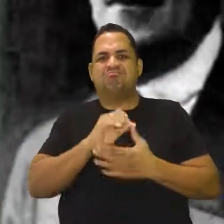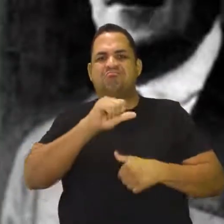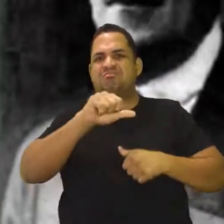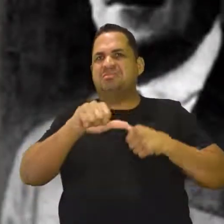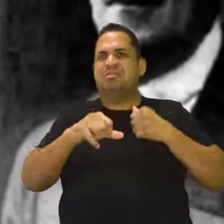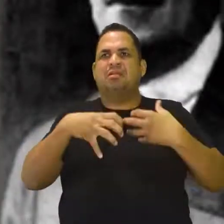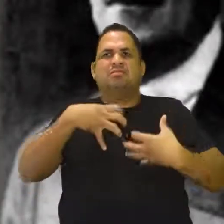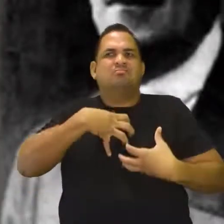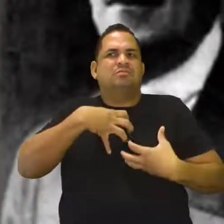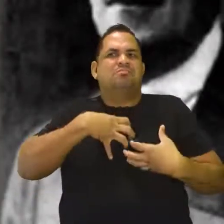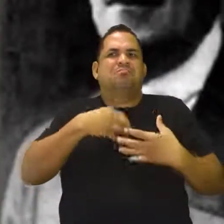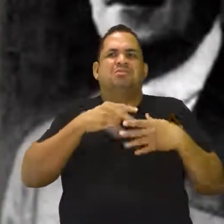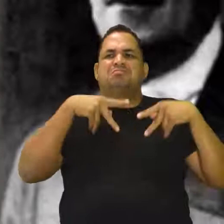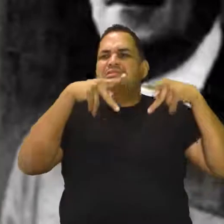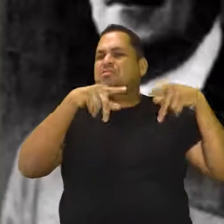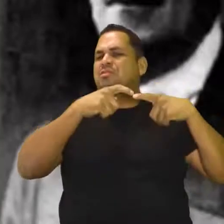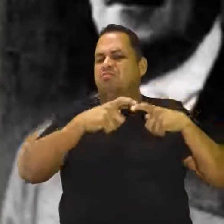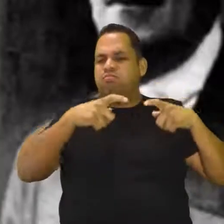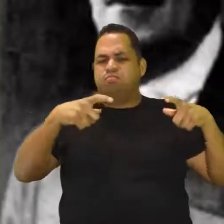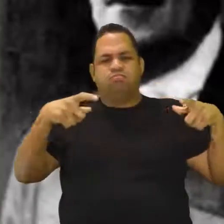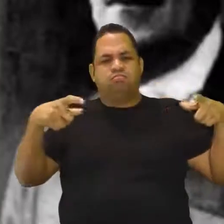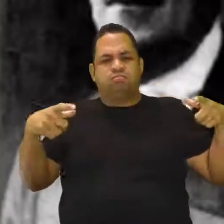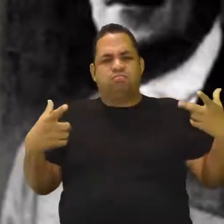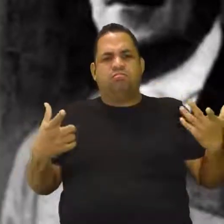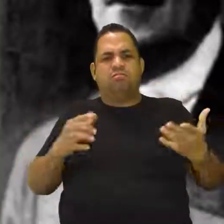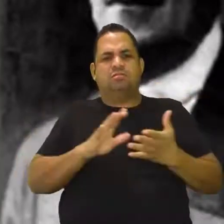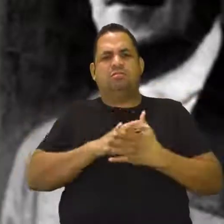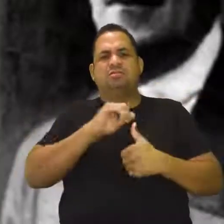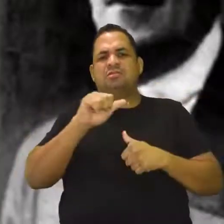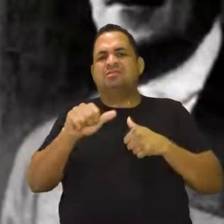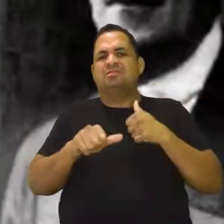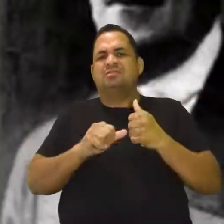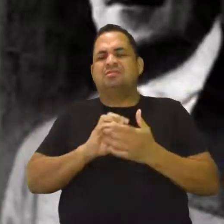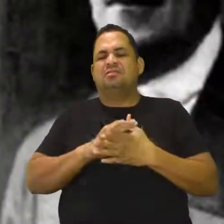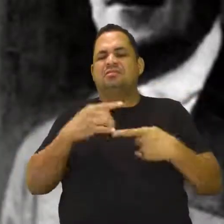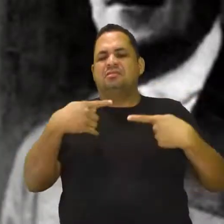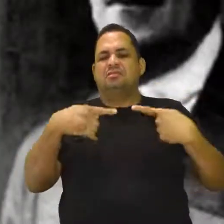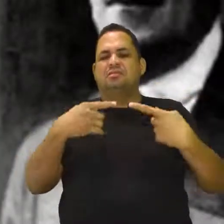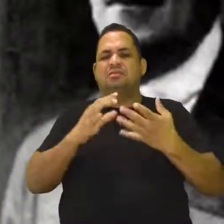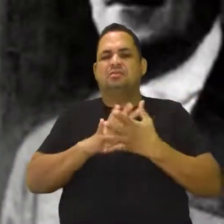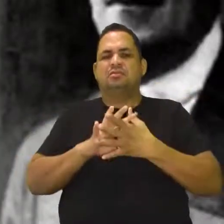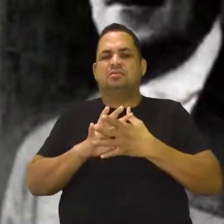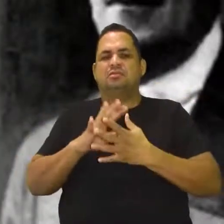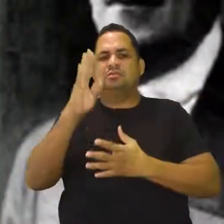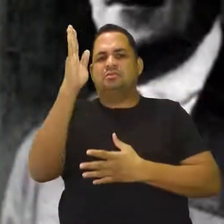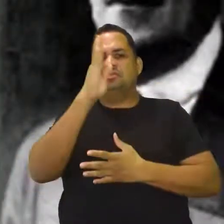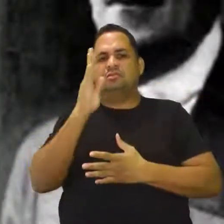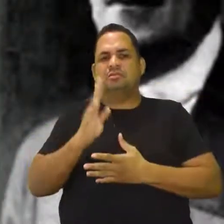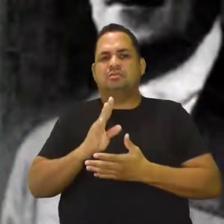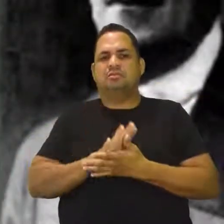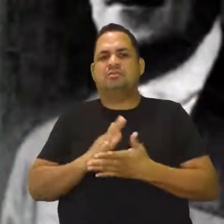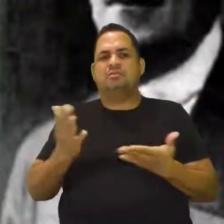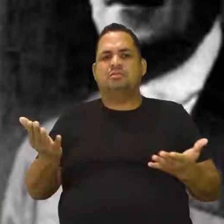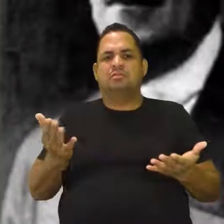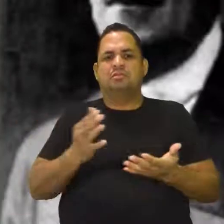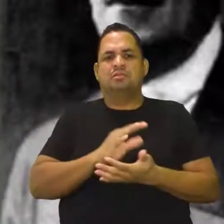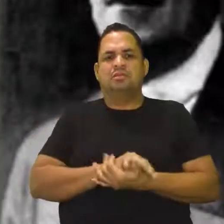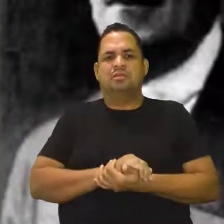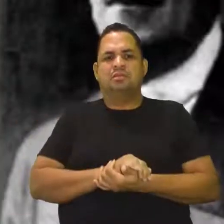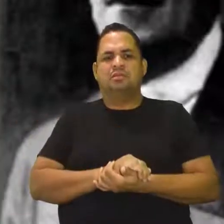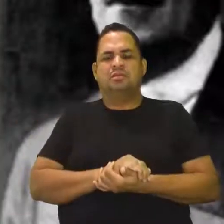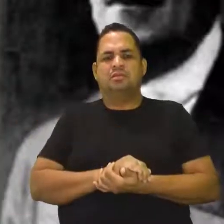comoção popular e isso muda cenários políticos do Brasil. Muda cenários